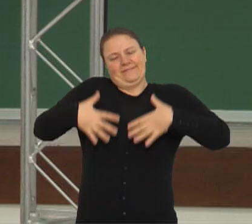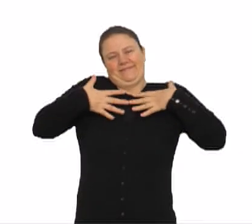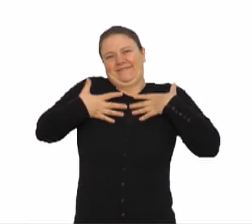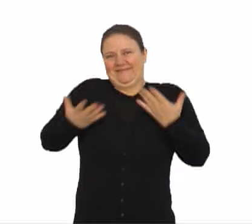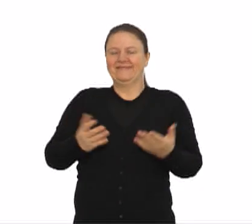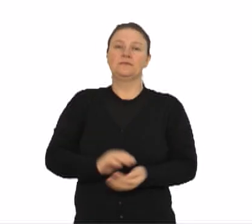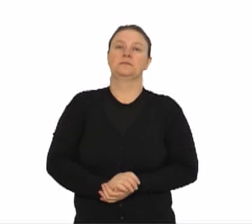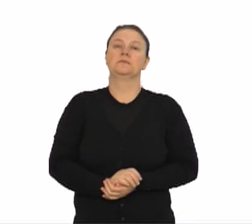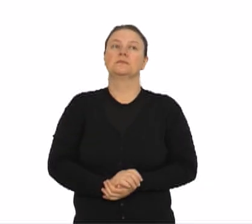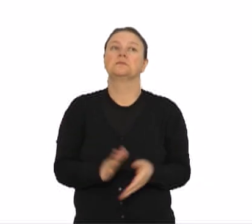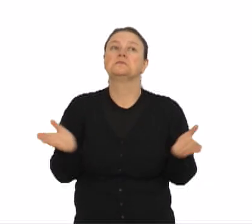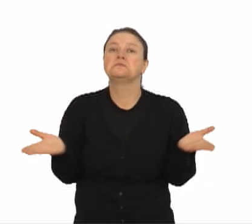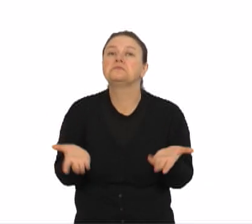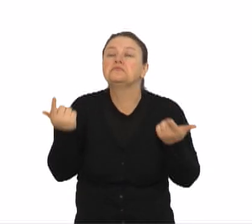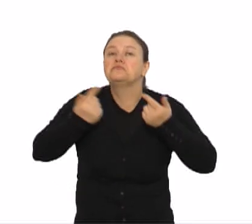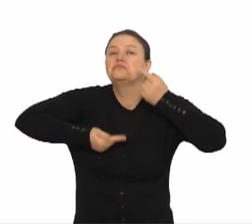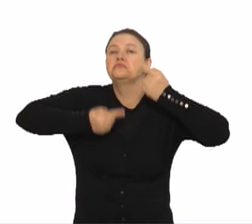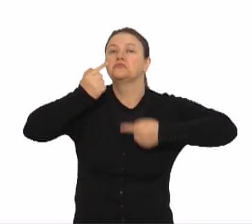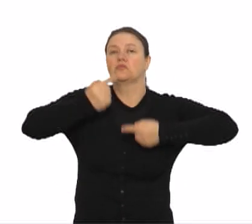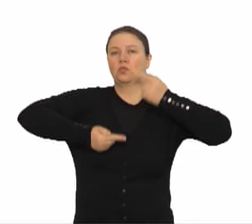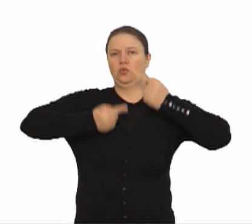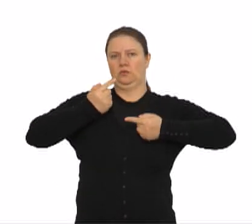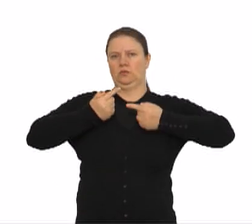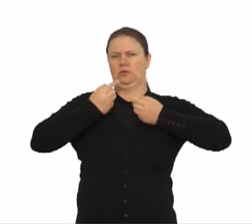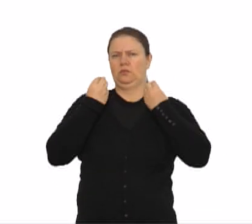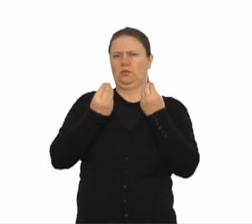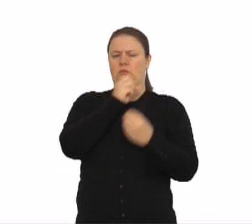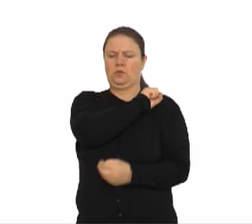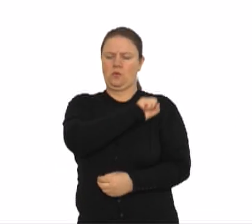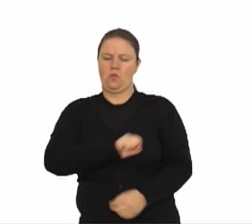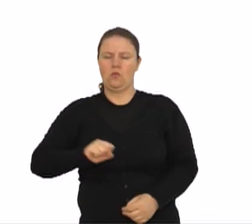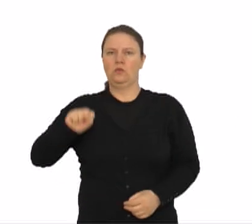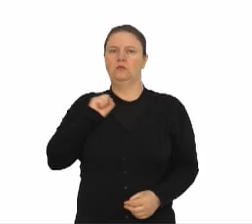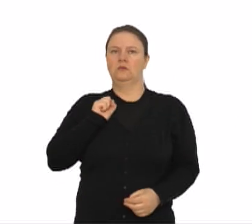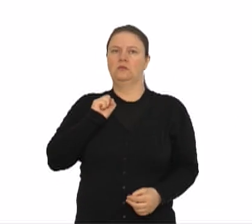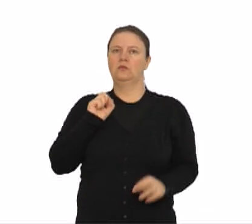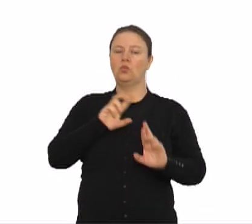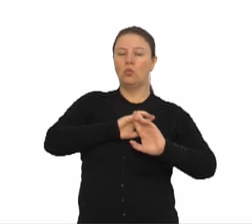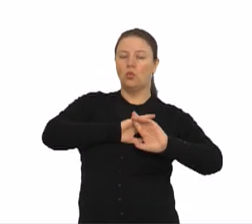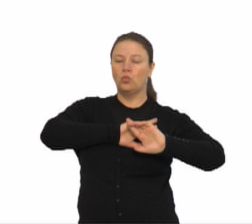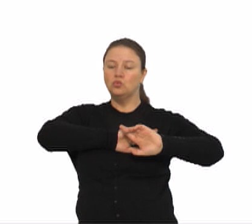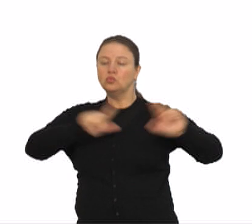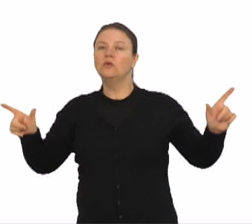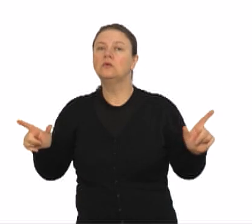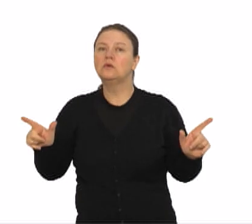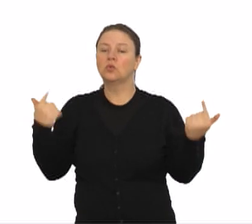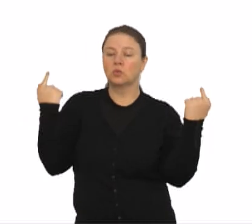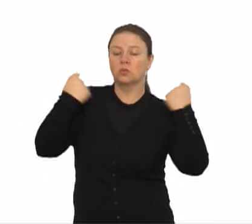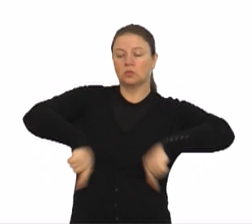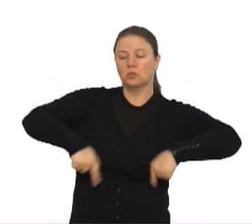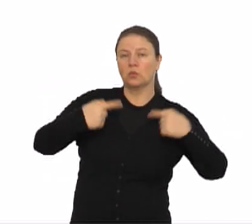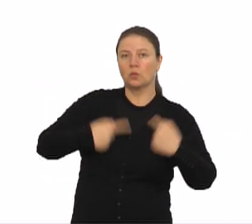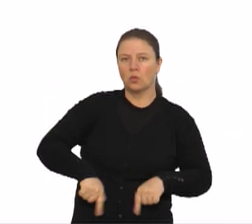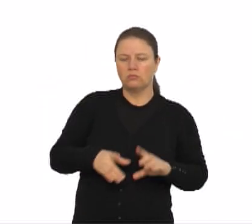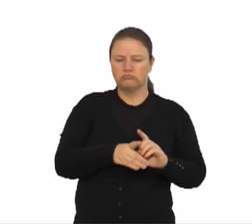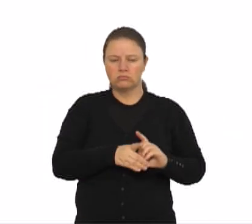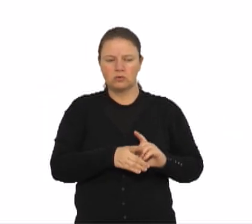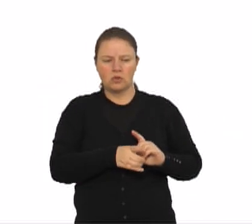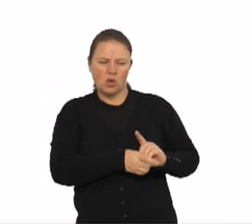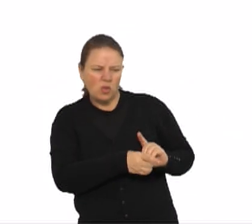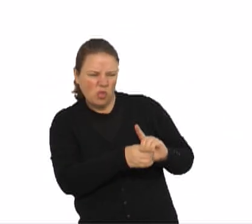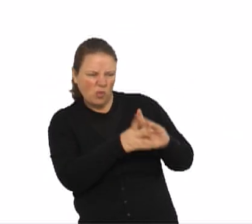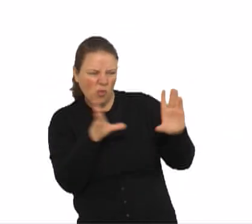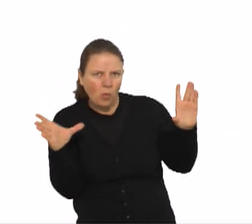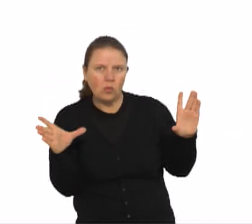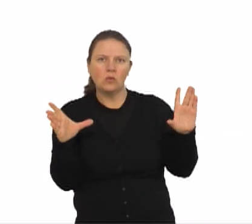E na política, como que o Sócrates se comporta? Era contra a democracia aristocrática de Atenas e defendia